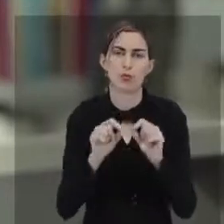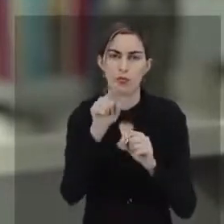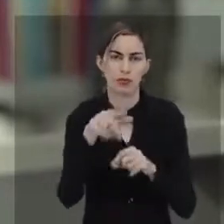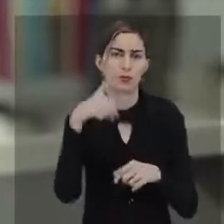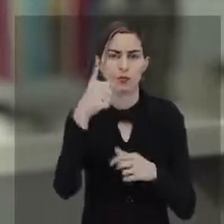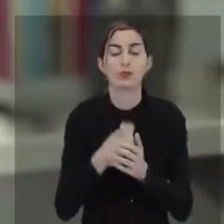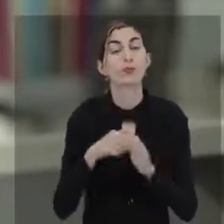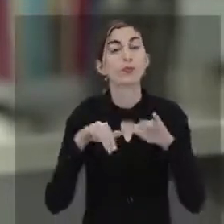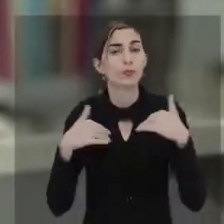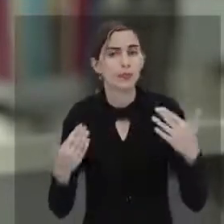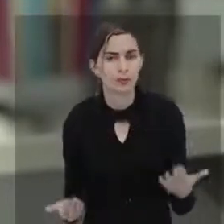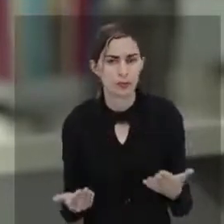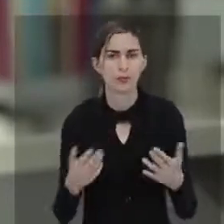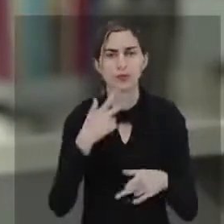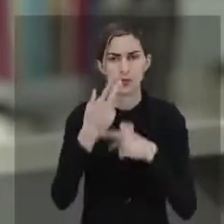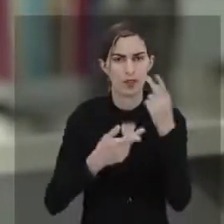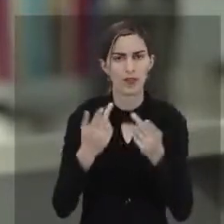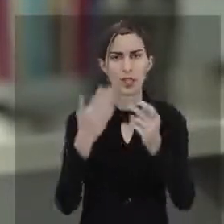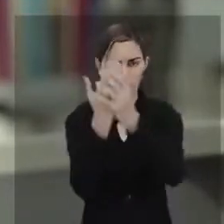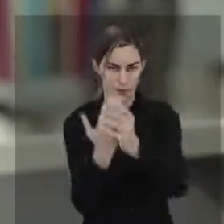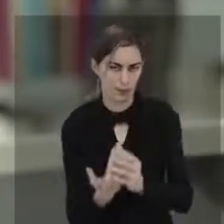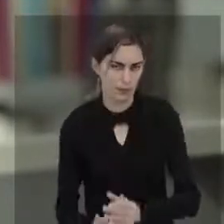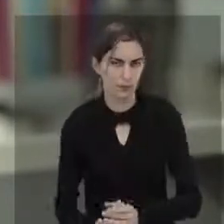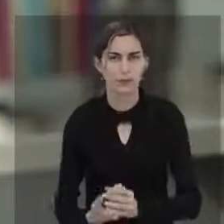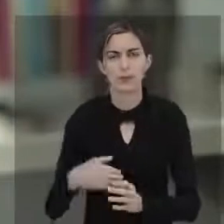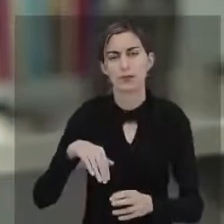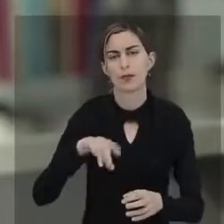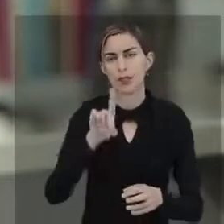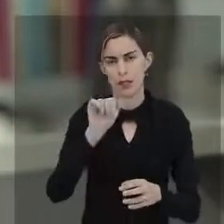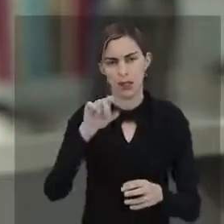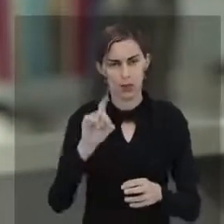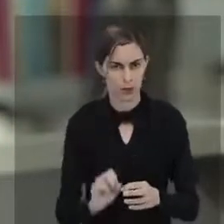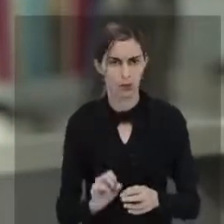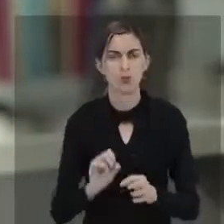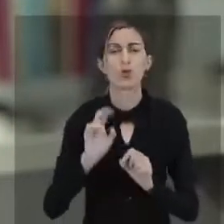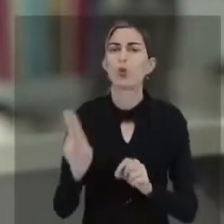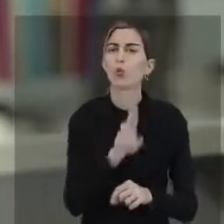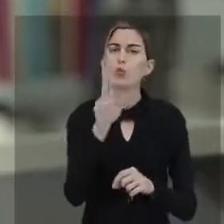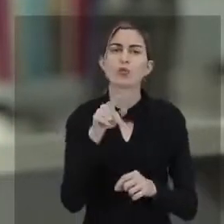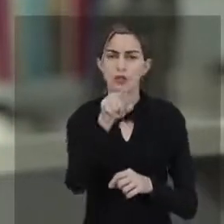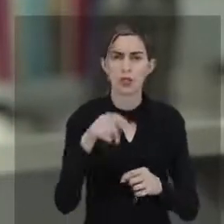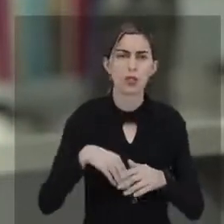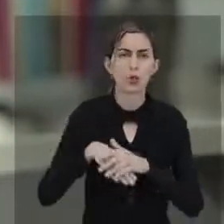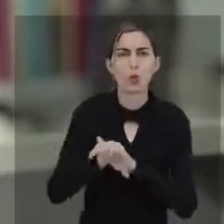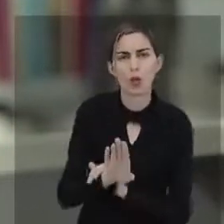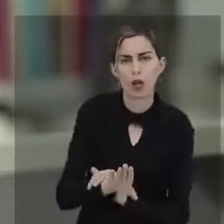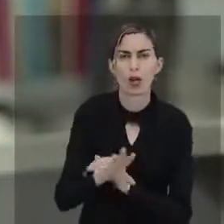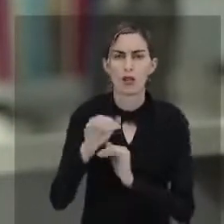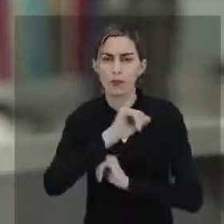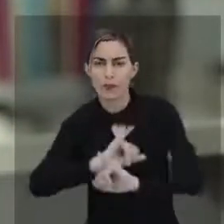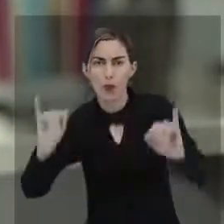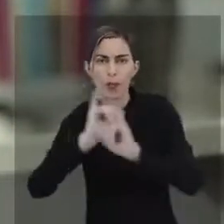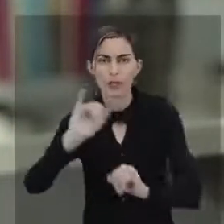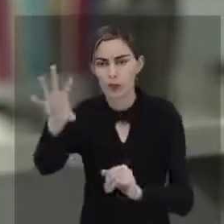Então, ainda falando um pouco do banco de dados, geralmente, esse SQLite geralmente é usado para você armazenar algumas